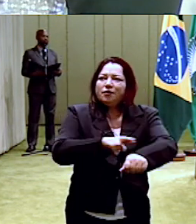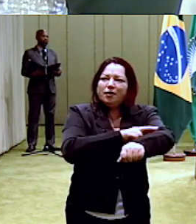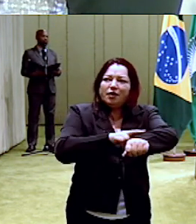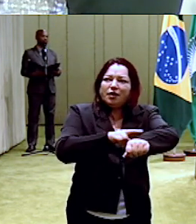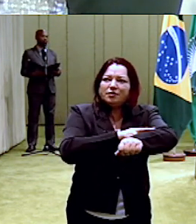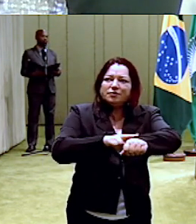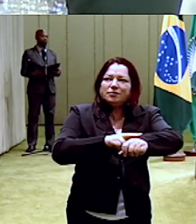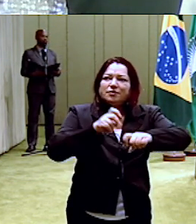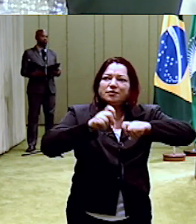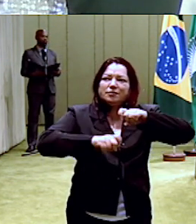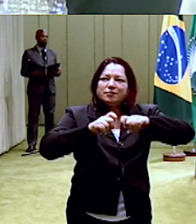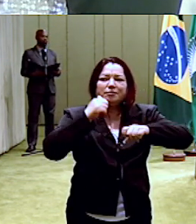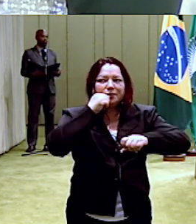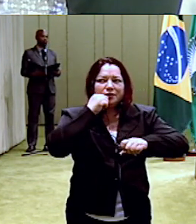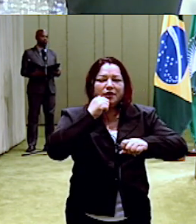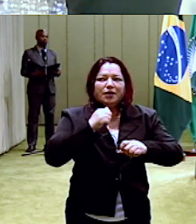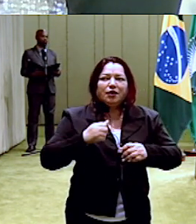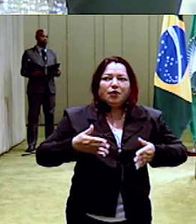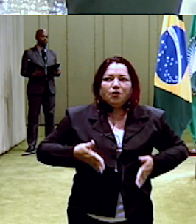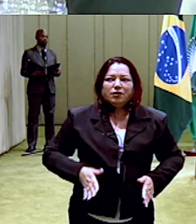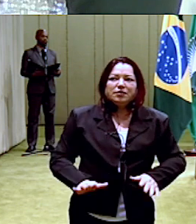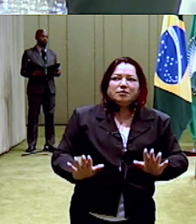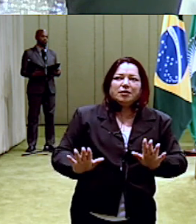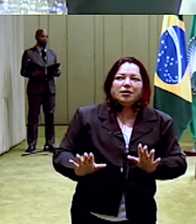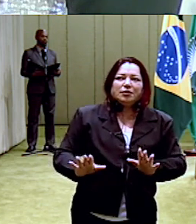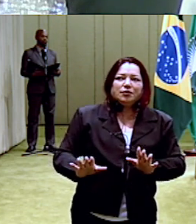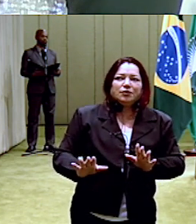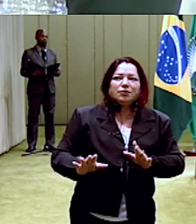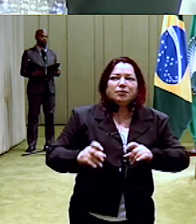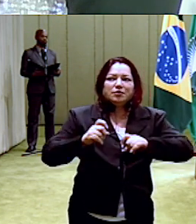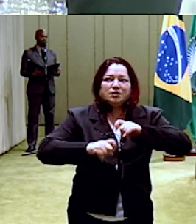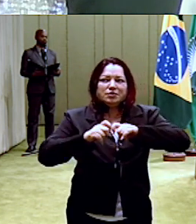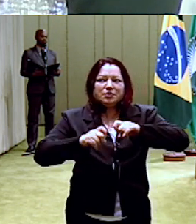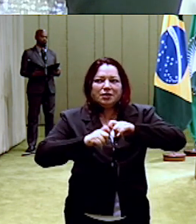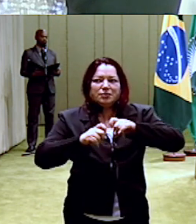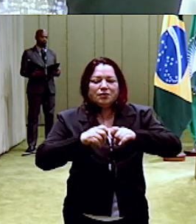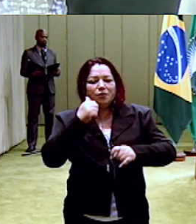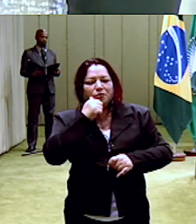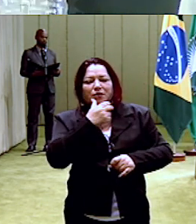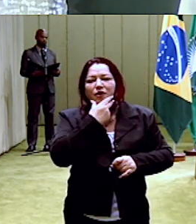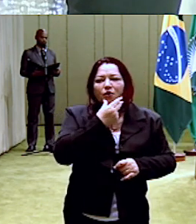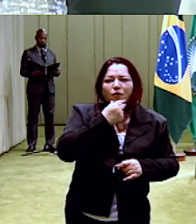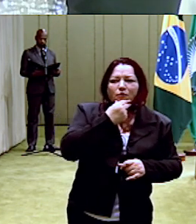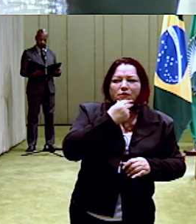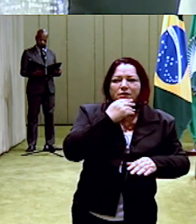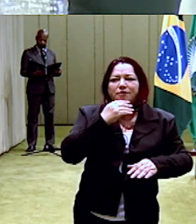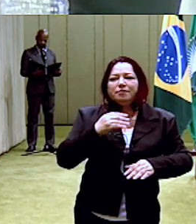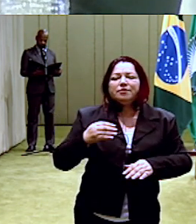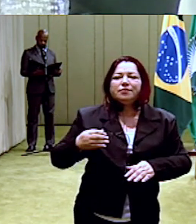raça, sexo, cor, origem, orientação sexual, identidade de gênero, condição